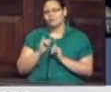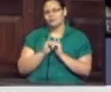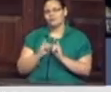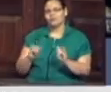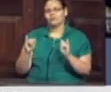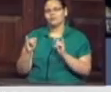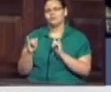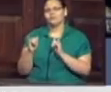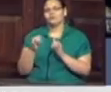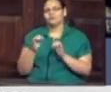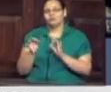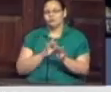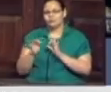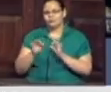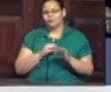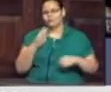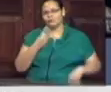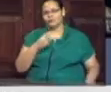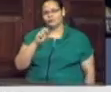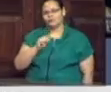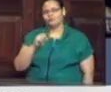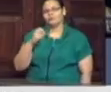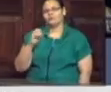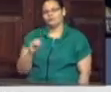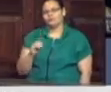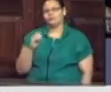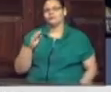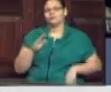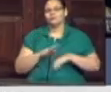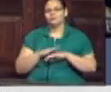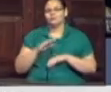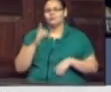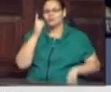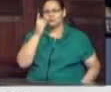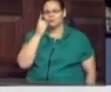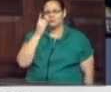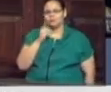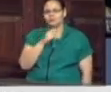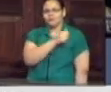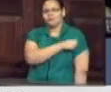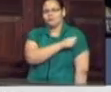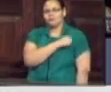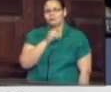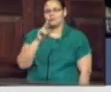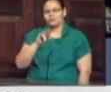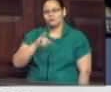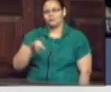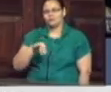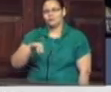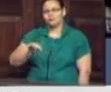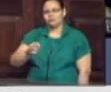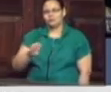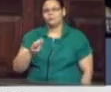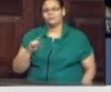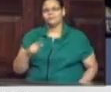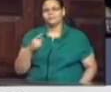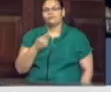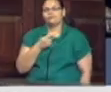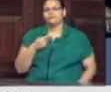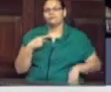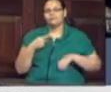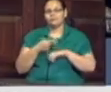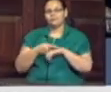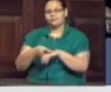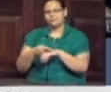Anuncio o projeto de resolução 380/2016, de autoria da deputada enfermeira Rejane, que concede o prêmio Ana Nery de Saúde